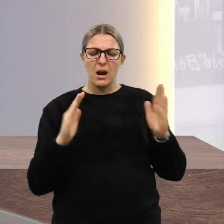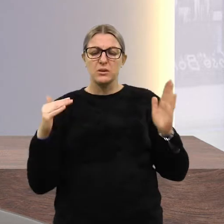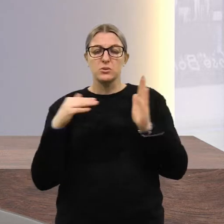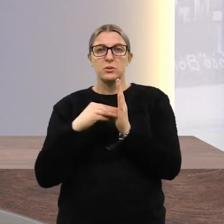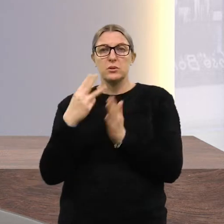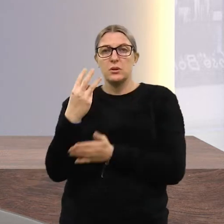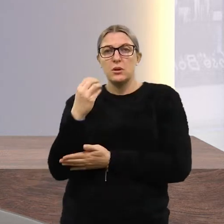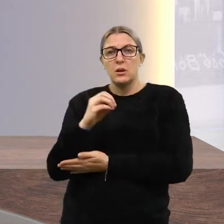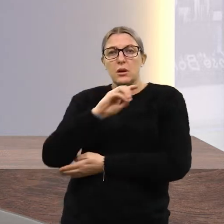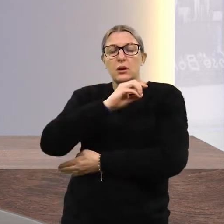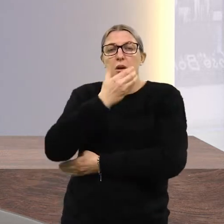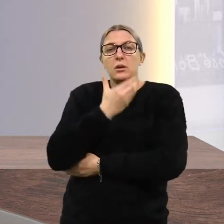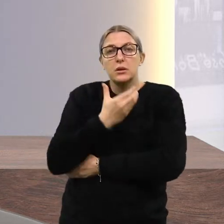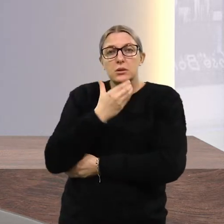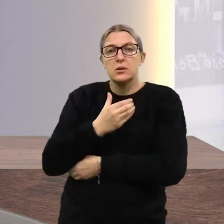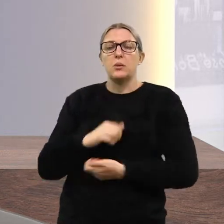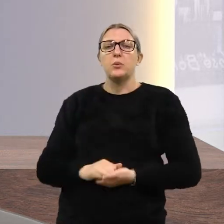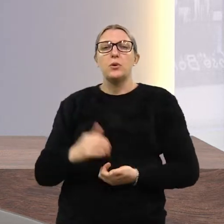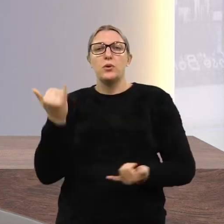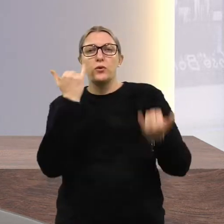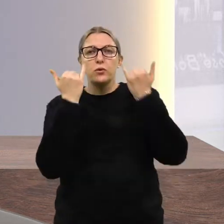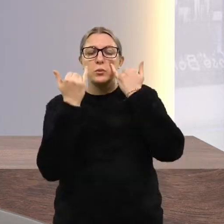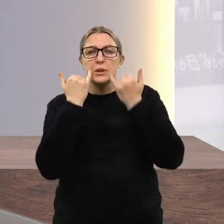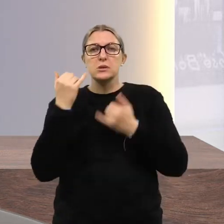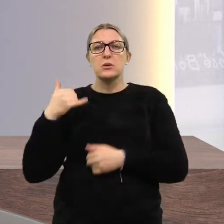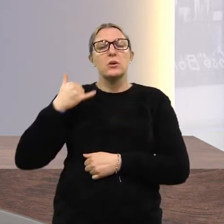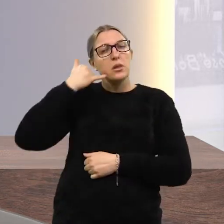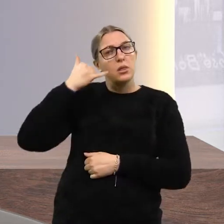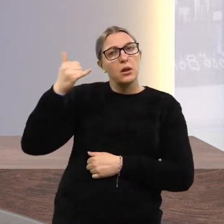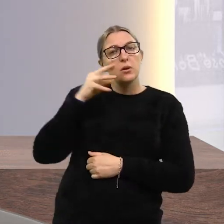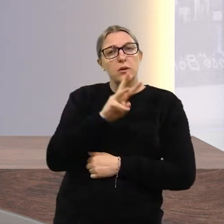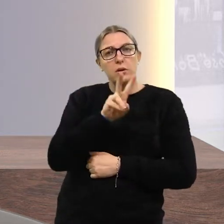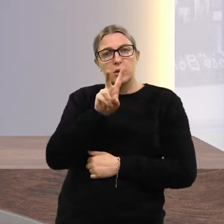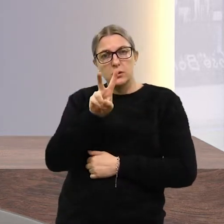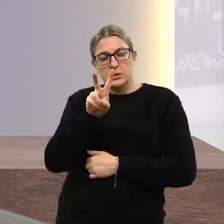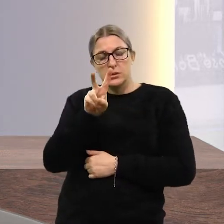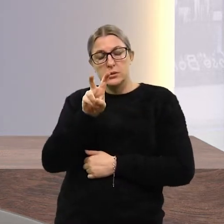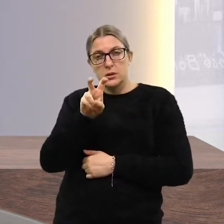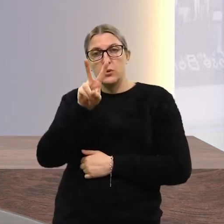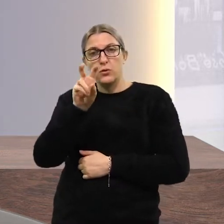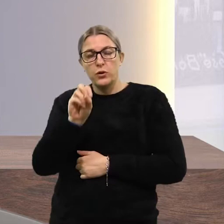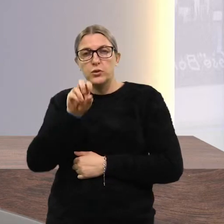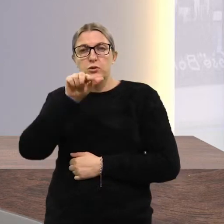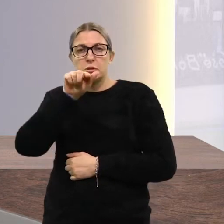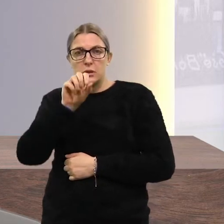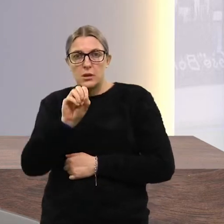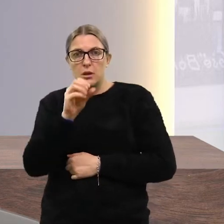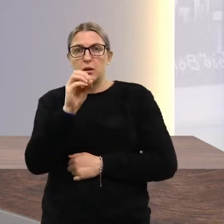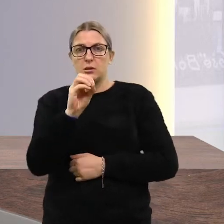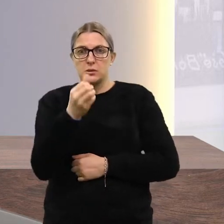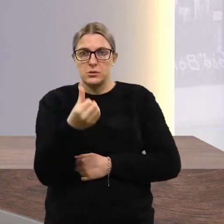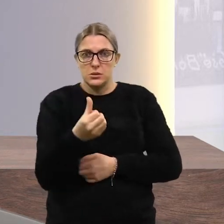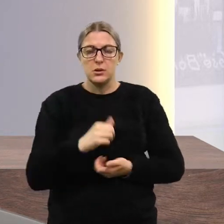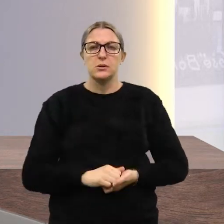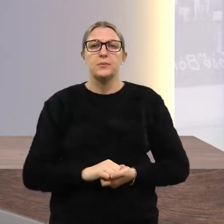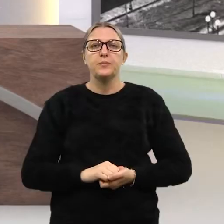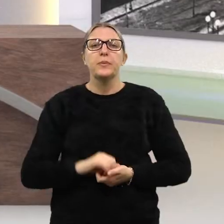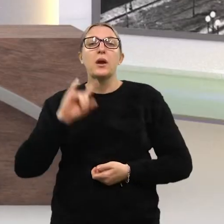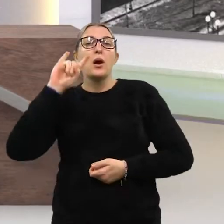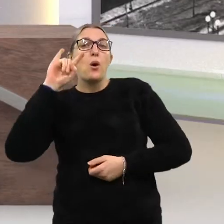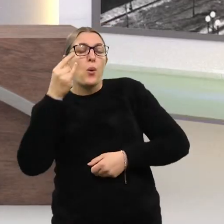prazo termina em 30 de dezembro. Outras informações pelo telefone 3520